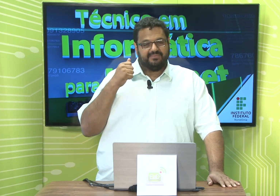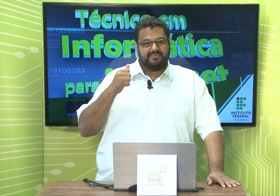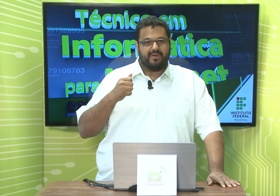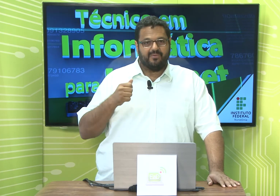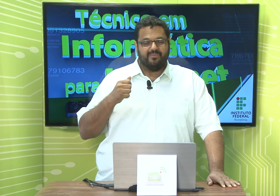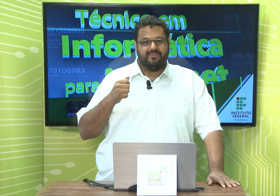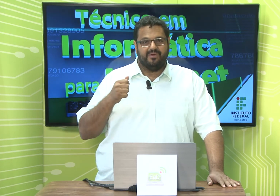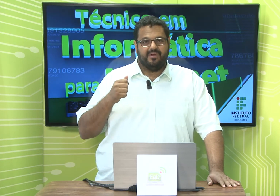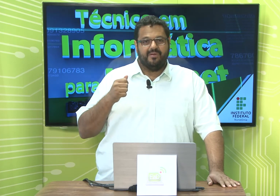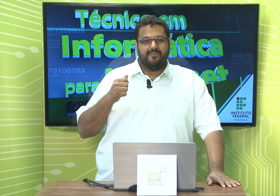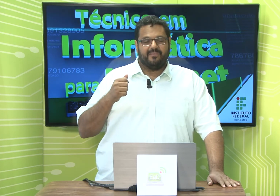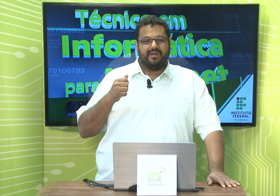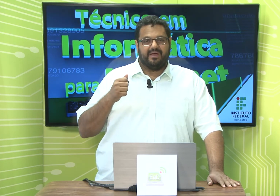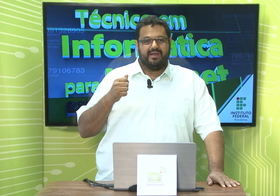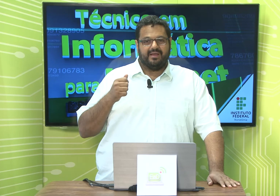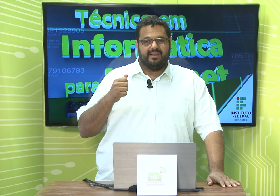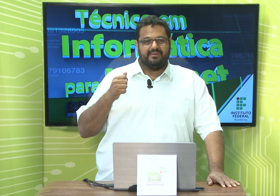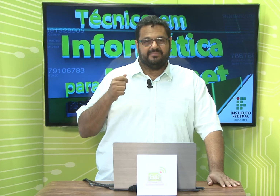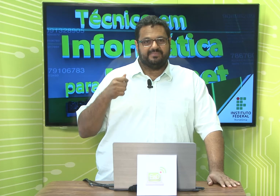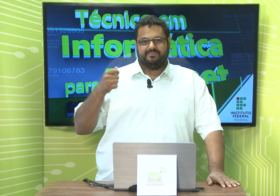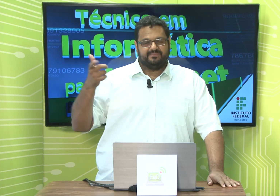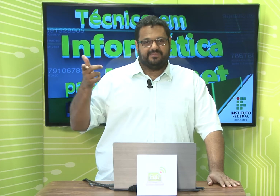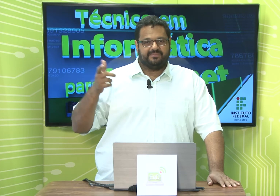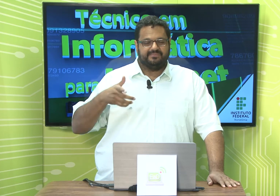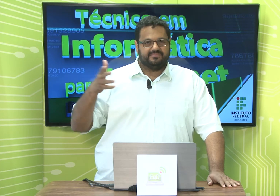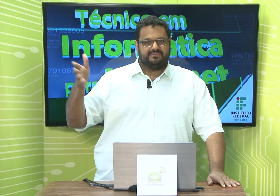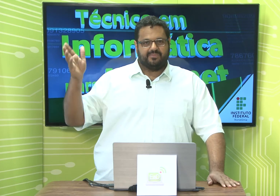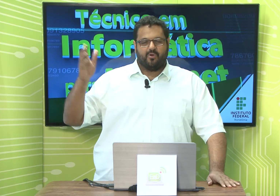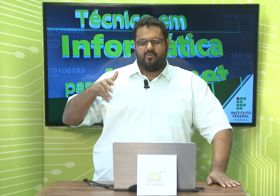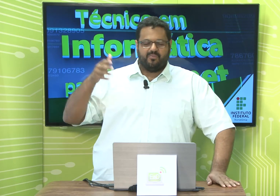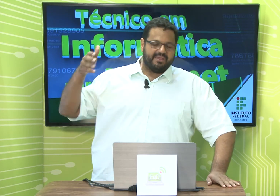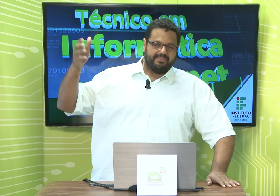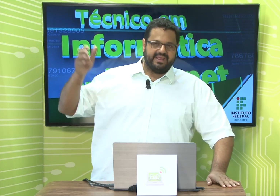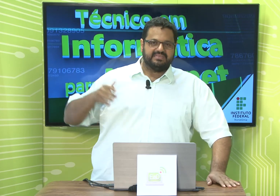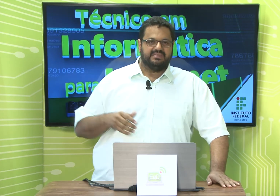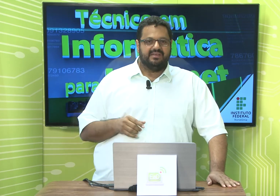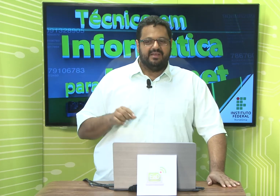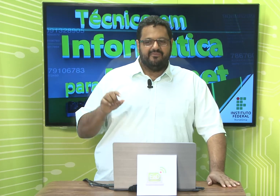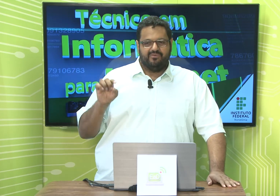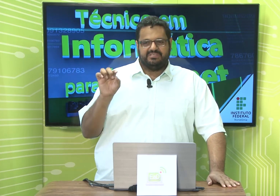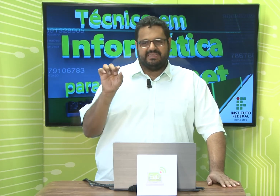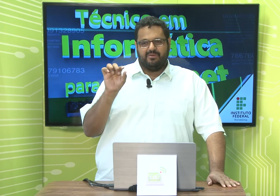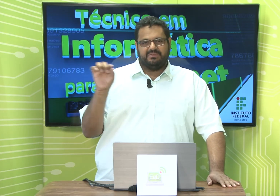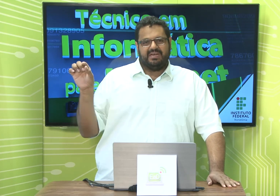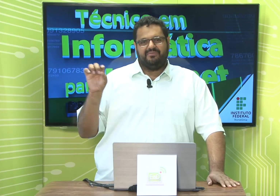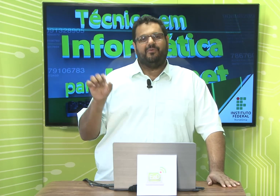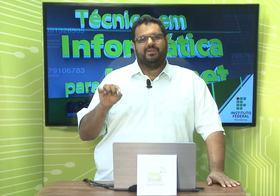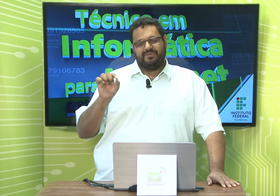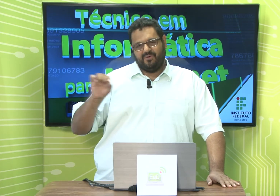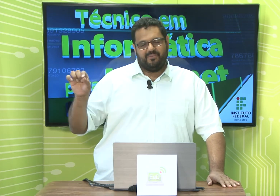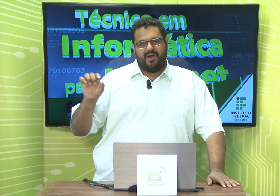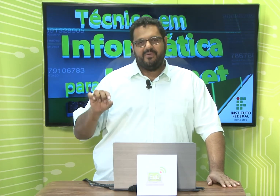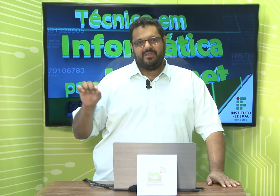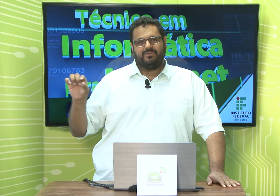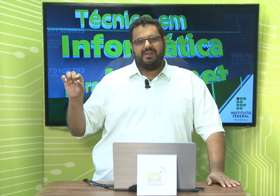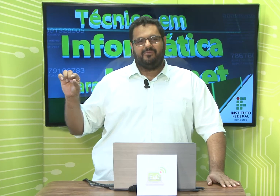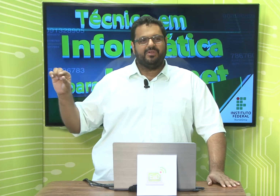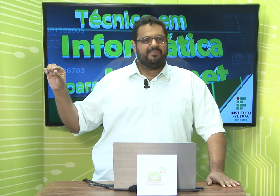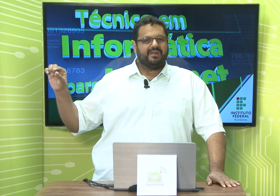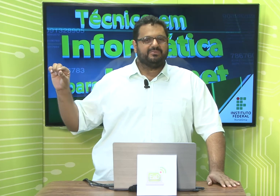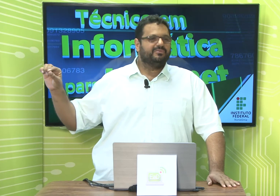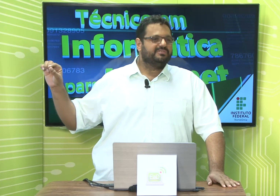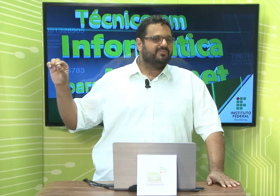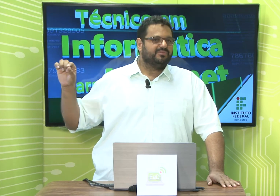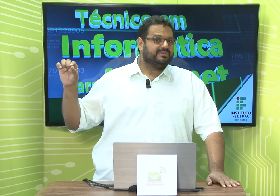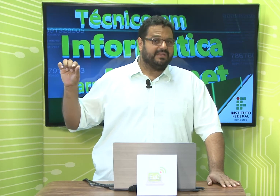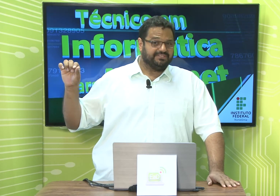ligar para alguma empresa, você tem um telefone normal e tem um telefone